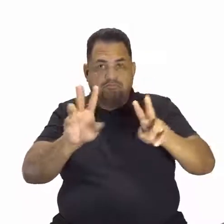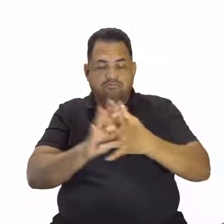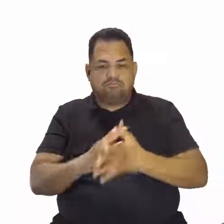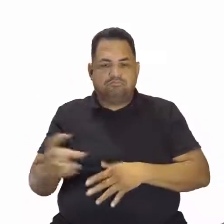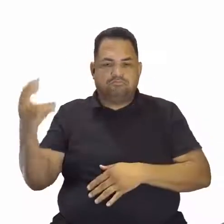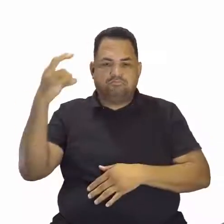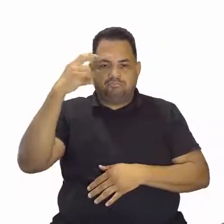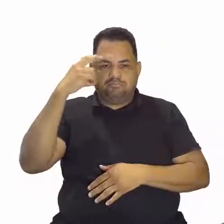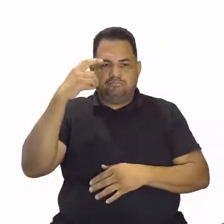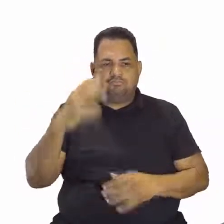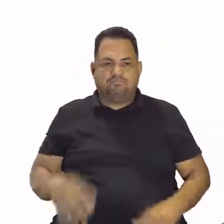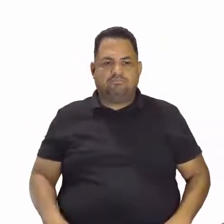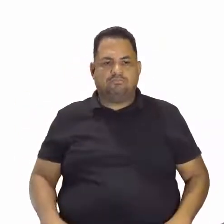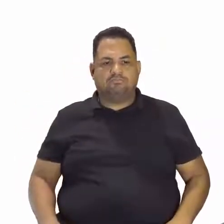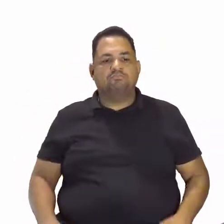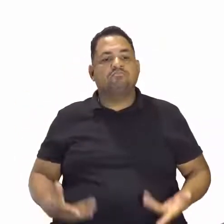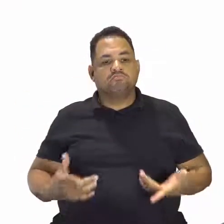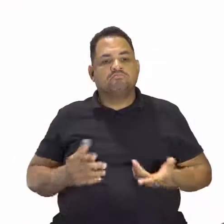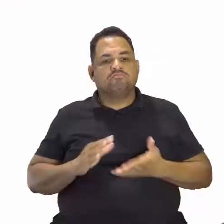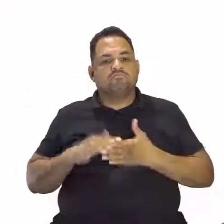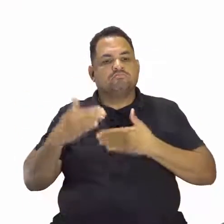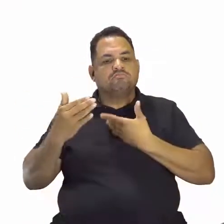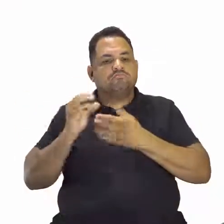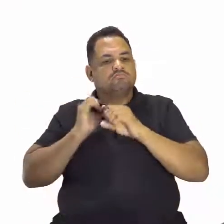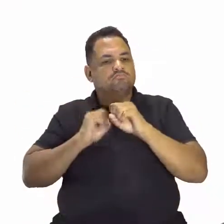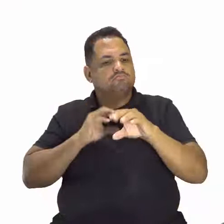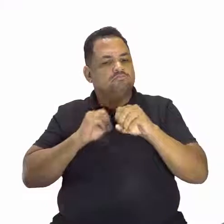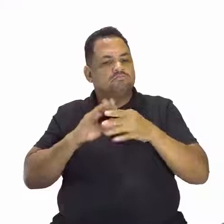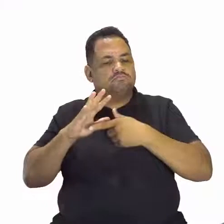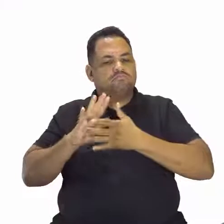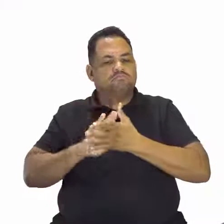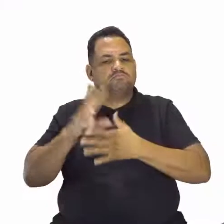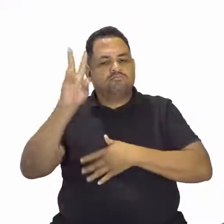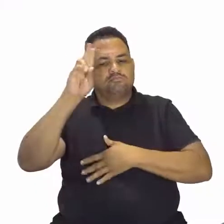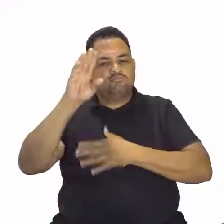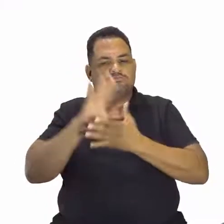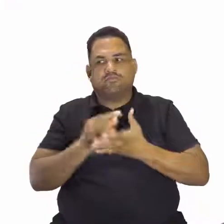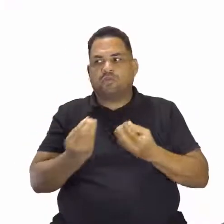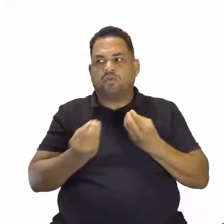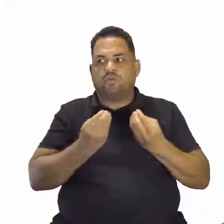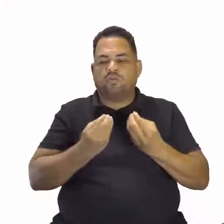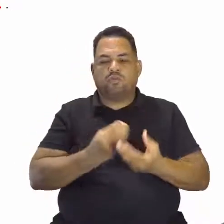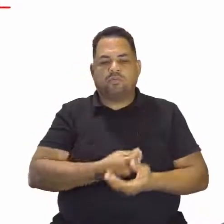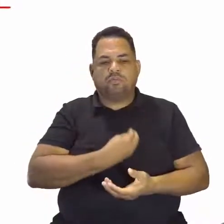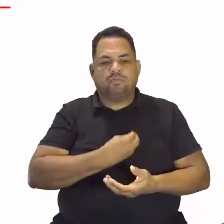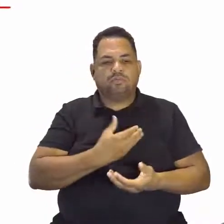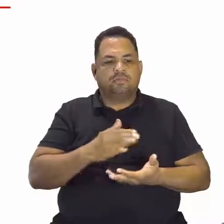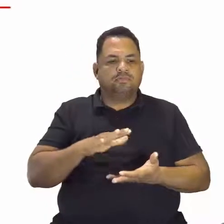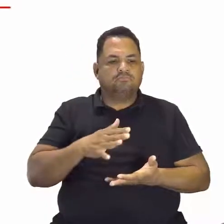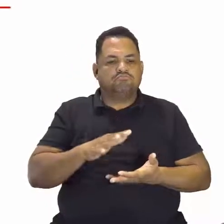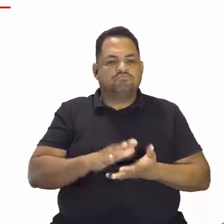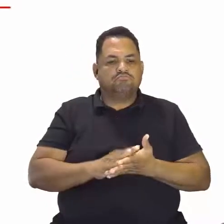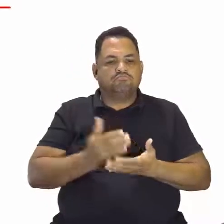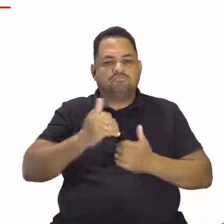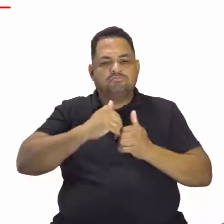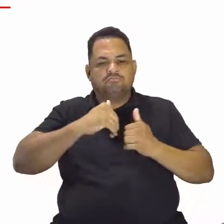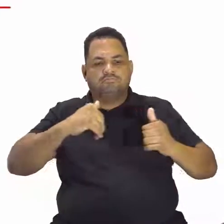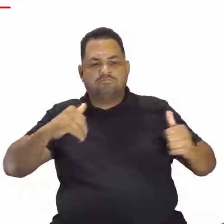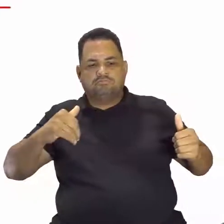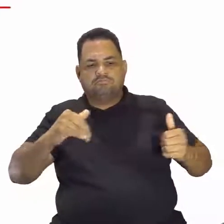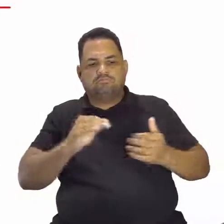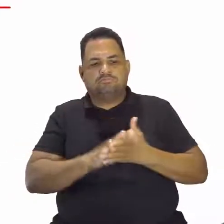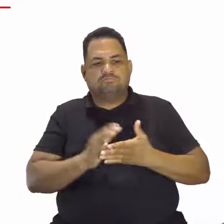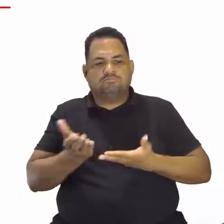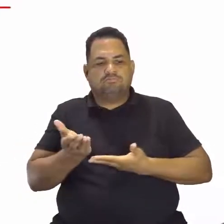cultural, que reproduzem historicamente seu modo de vida de forma mais ou menos isolada com base na